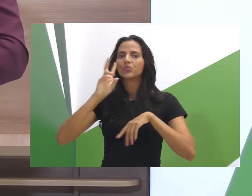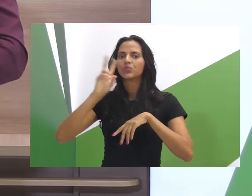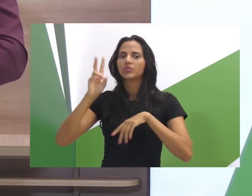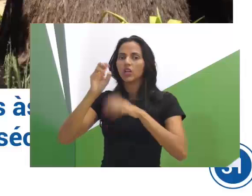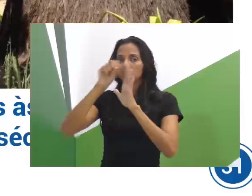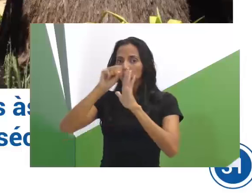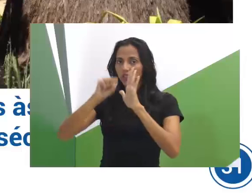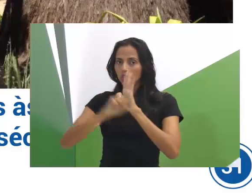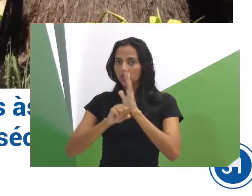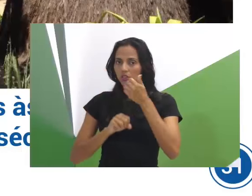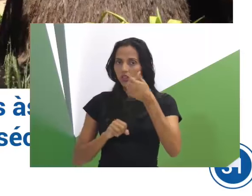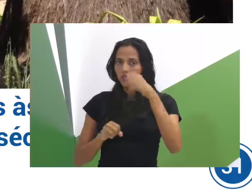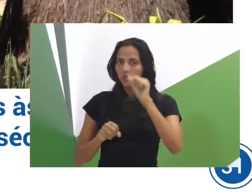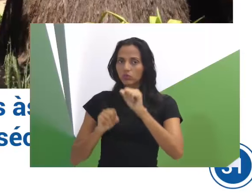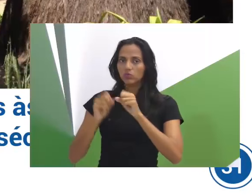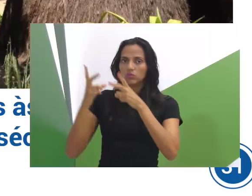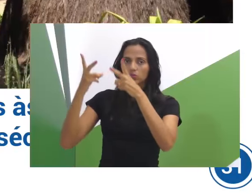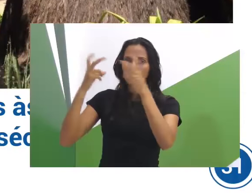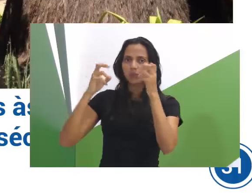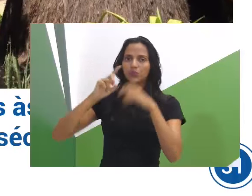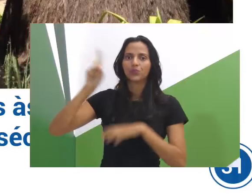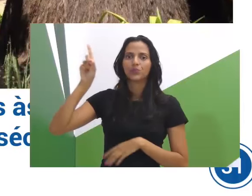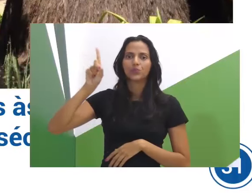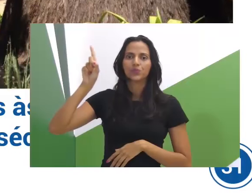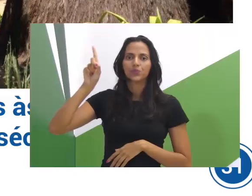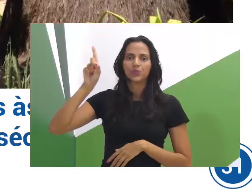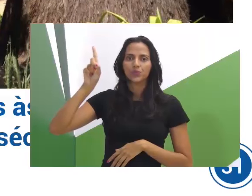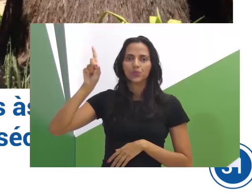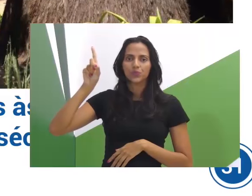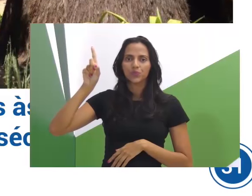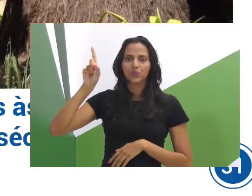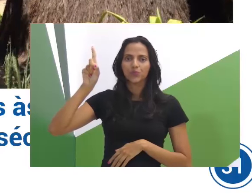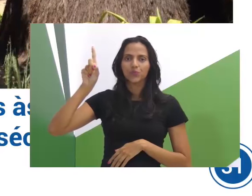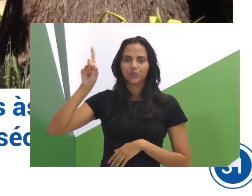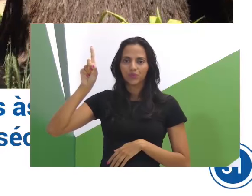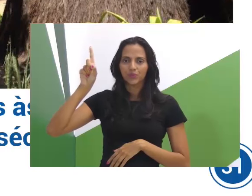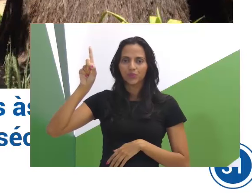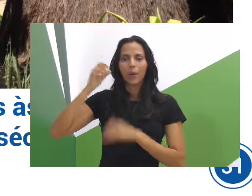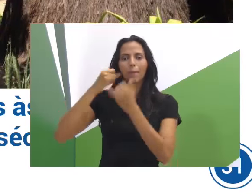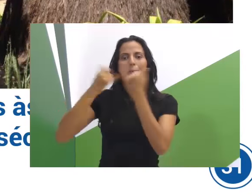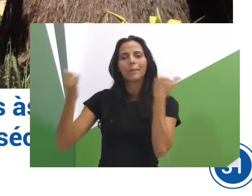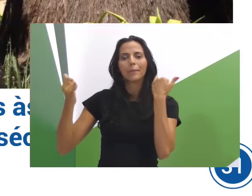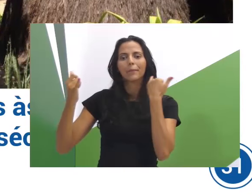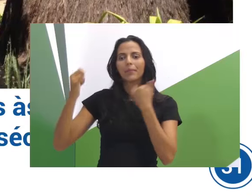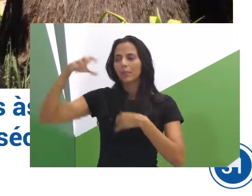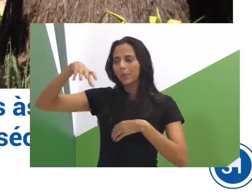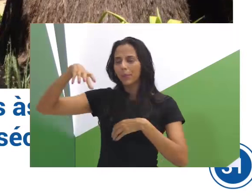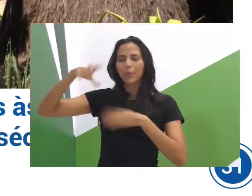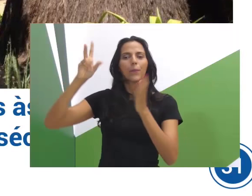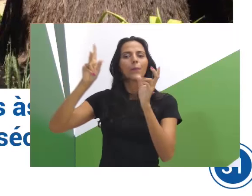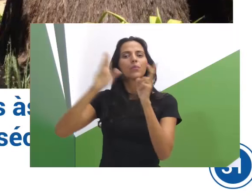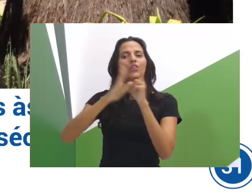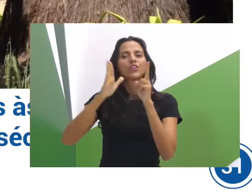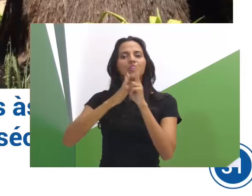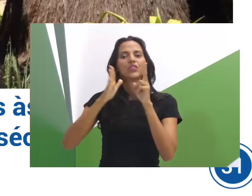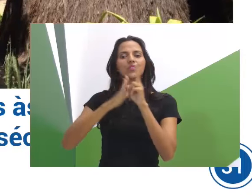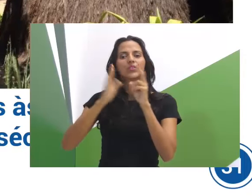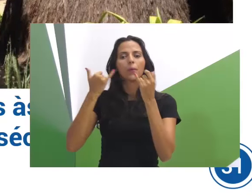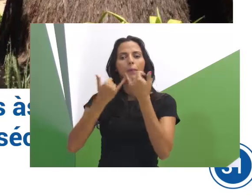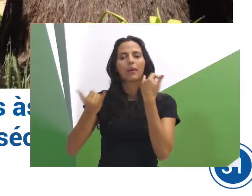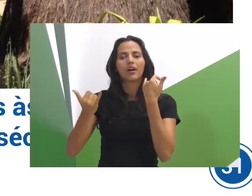século XVIII. Então, olha só como é que eram essas moradias, se assemelha um pouco à oca indígena, mas era dessa